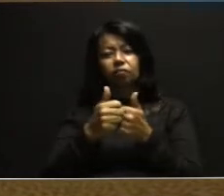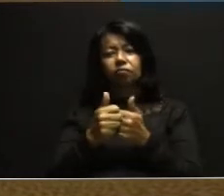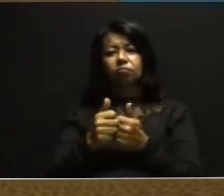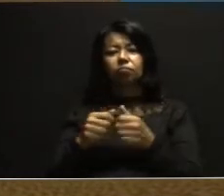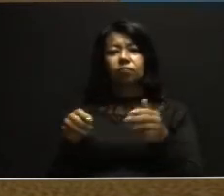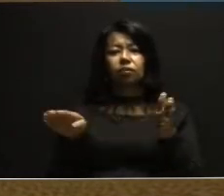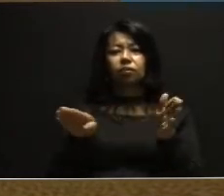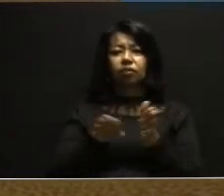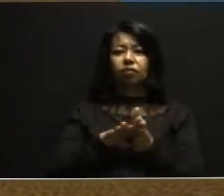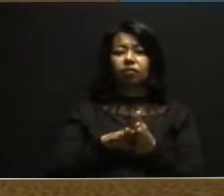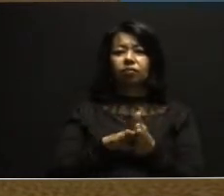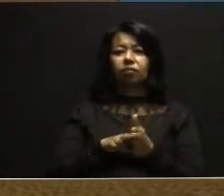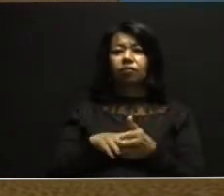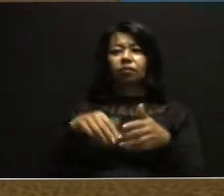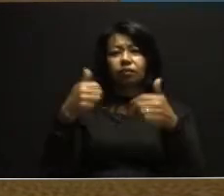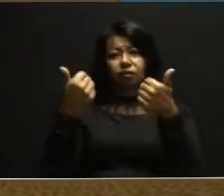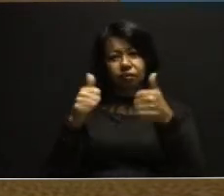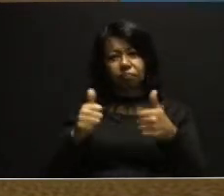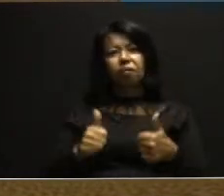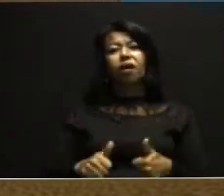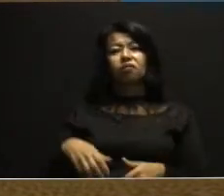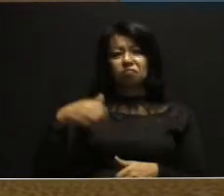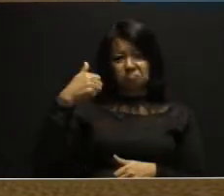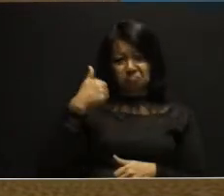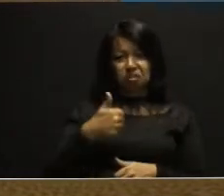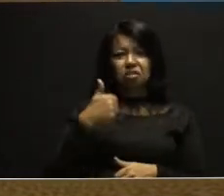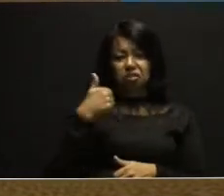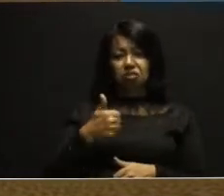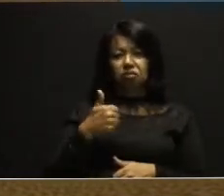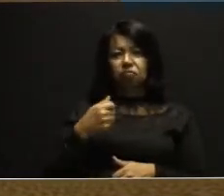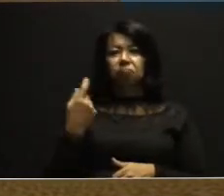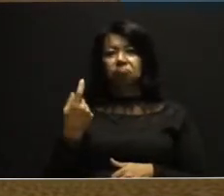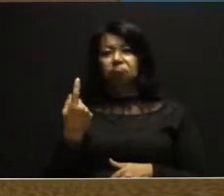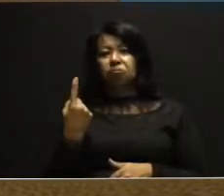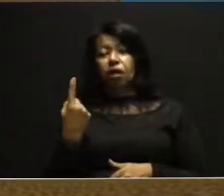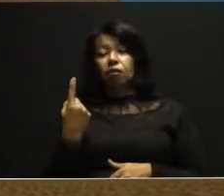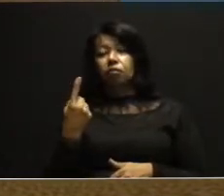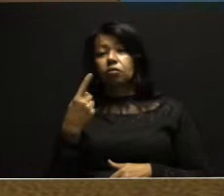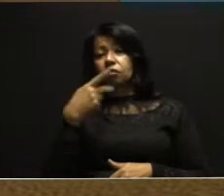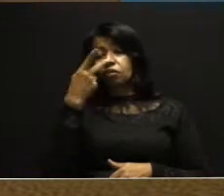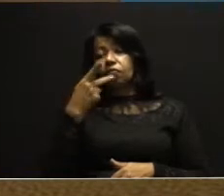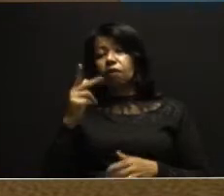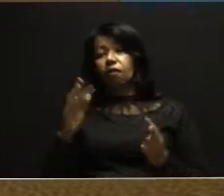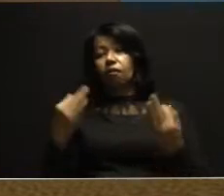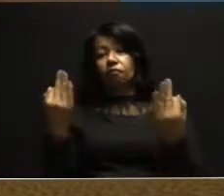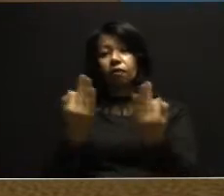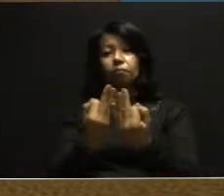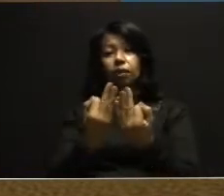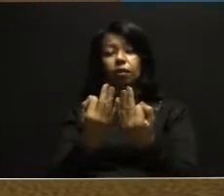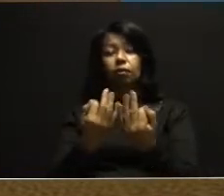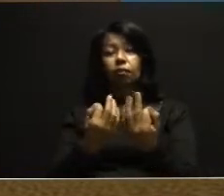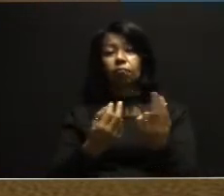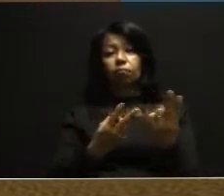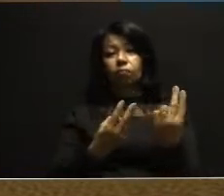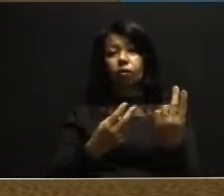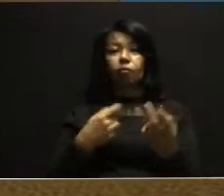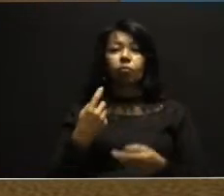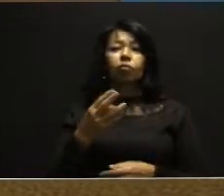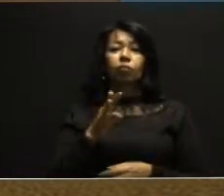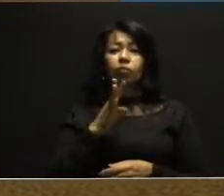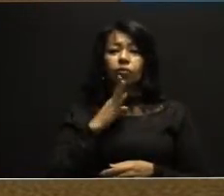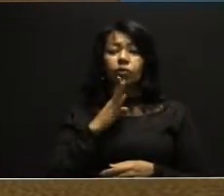Que imagem positiva, né? Por um lado, nós podemos dizer assim, a família, como a gente a